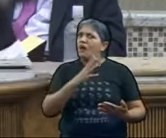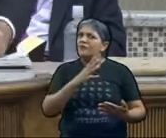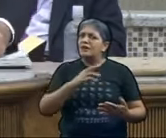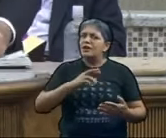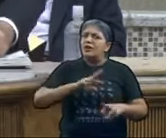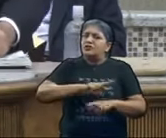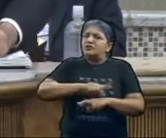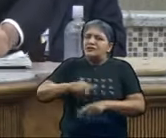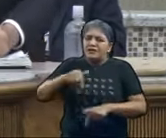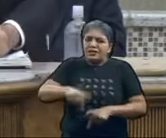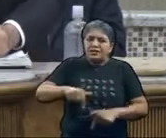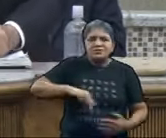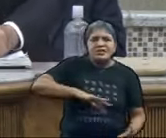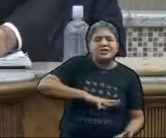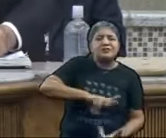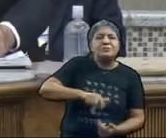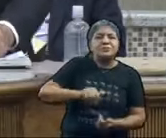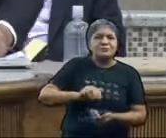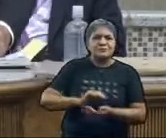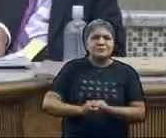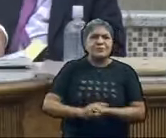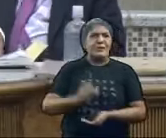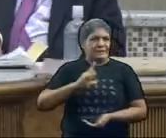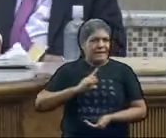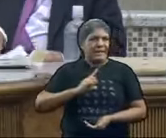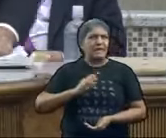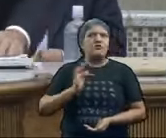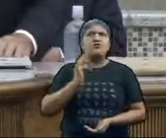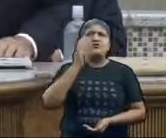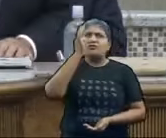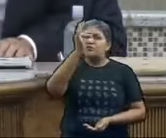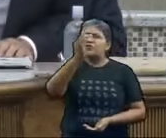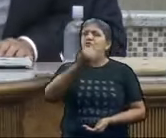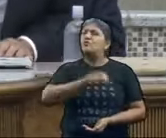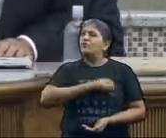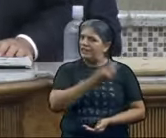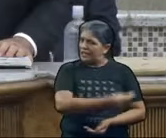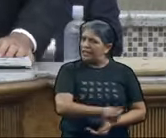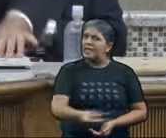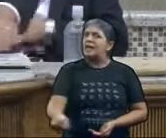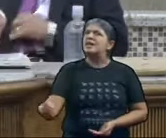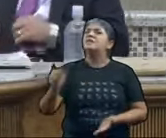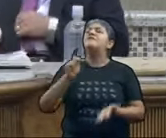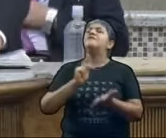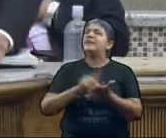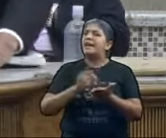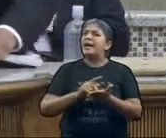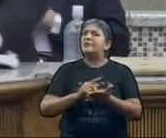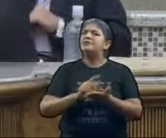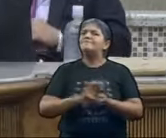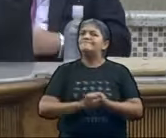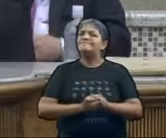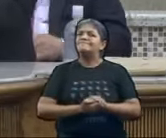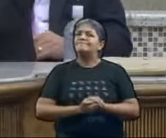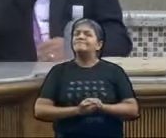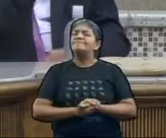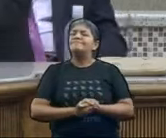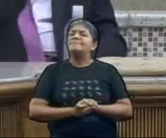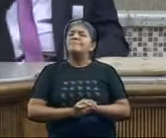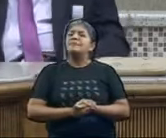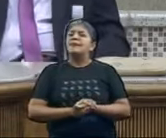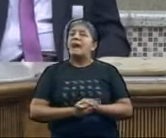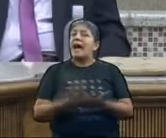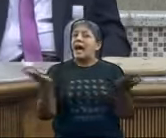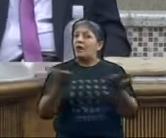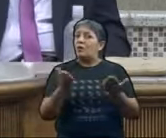aqui neste mundo. Existe uma outra vida. Queridos irmãos, neste